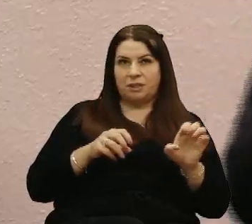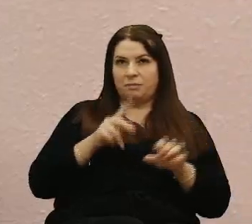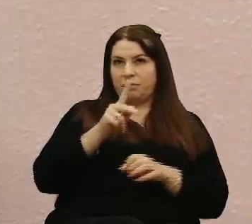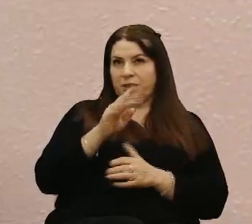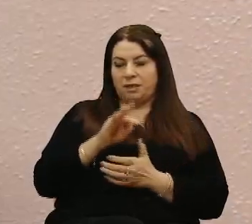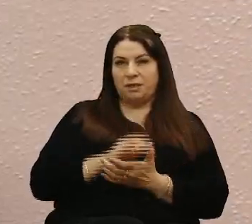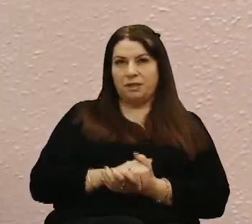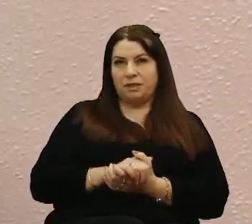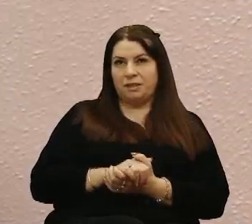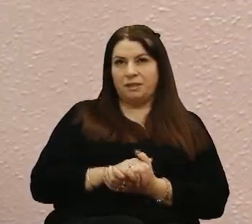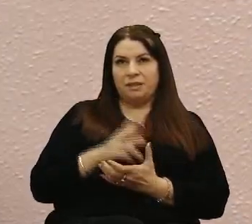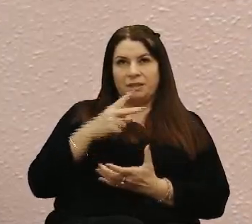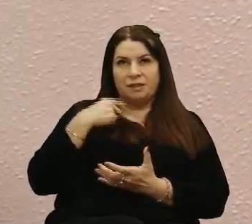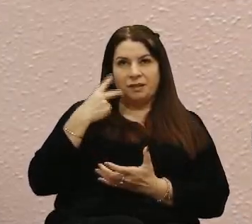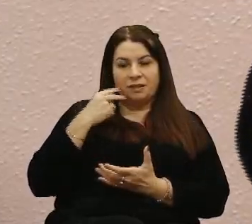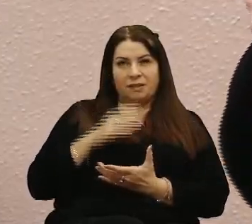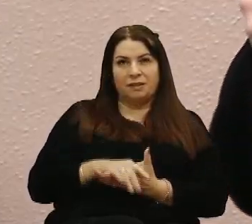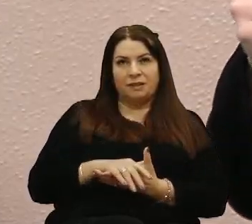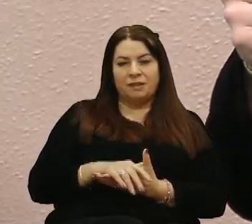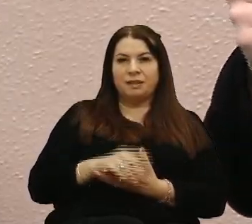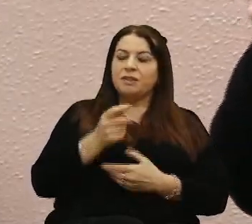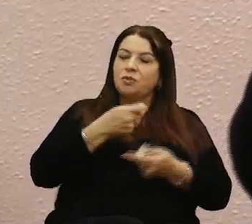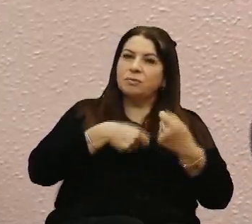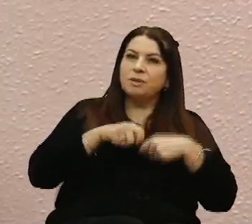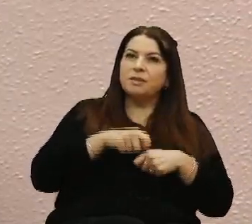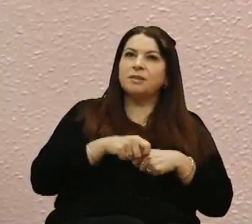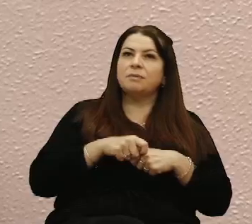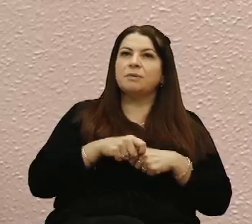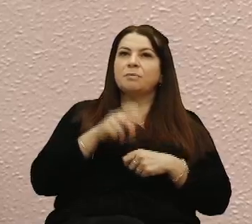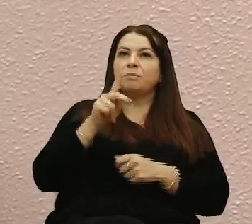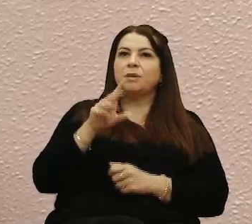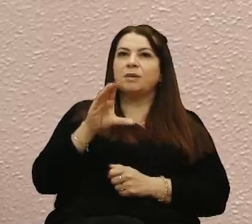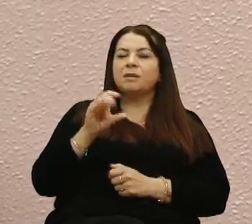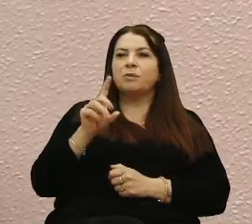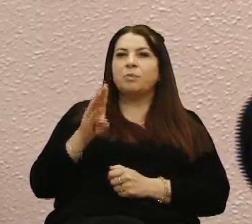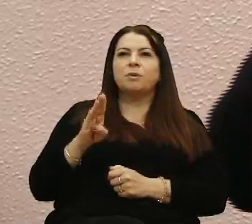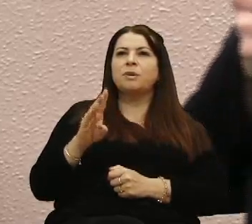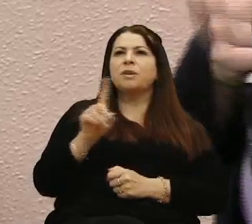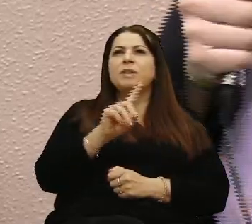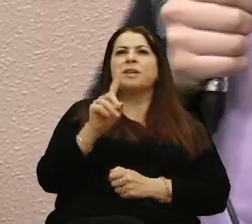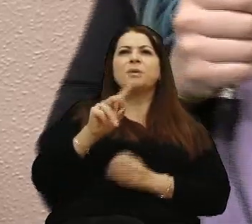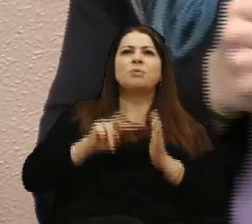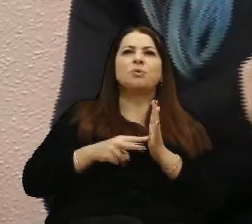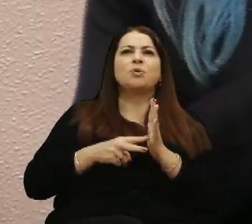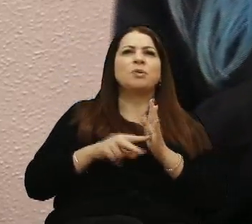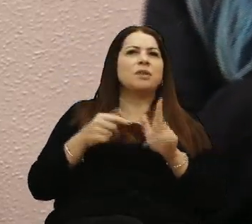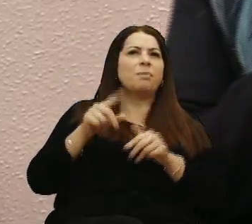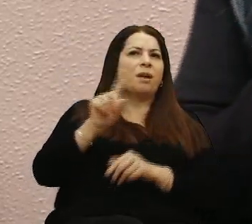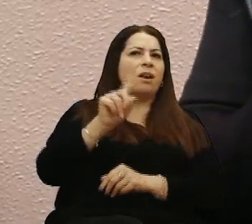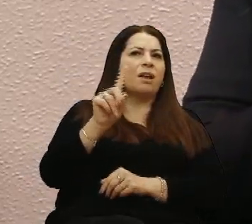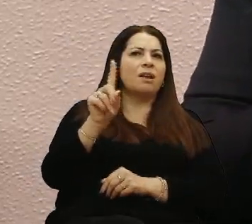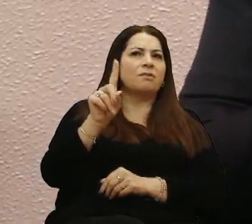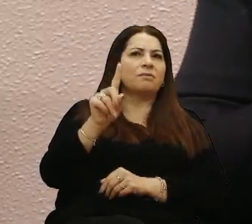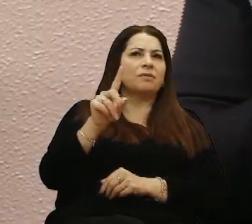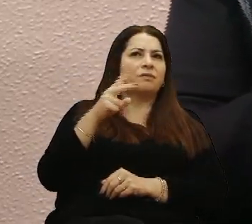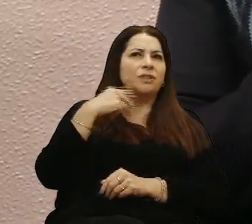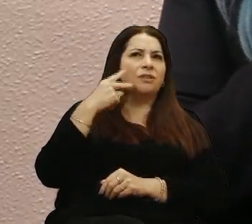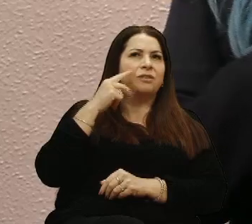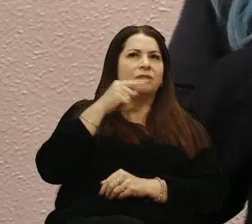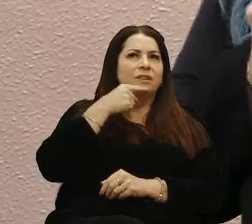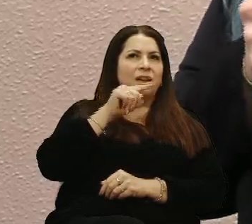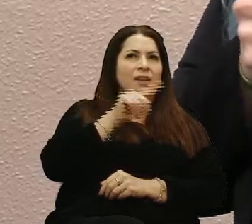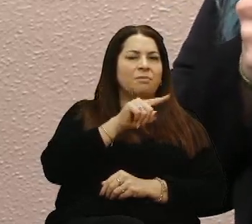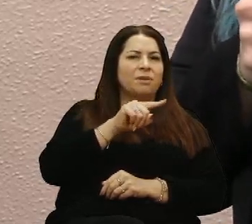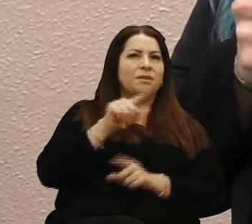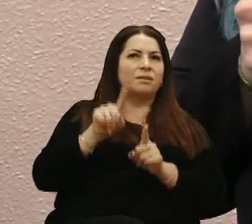PT, vereadores. Ele governa para o PCdoB, não só para o Sindicato dos Trabalhadores, vereador Caleb.